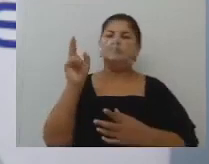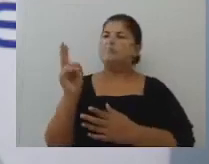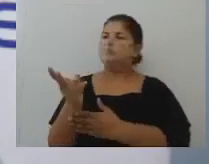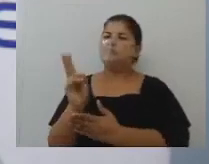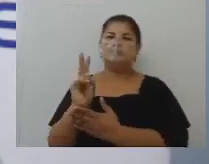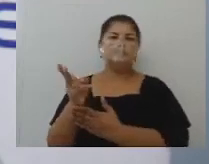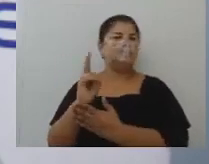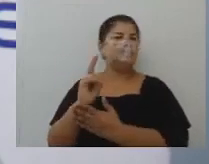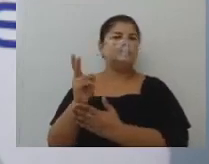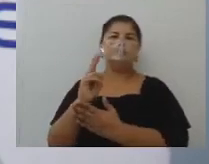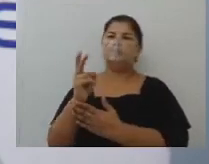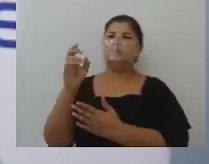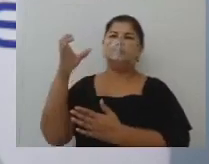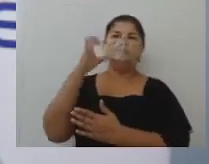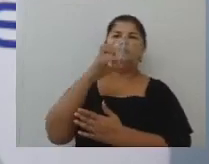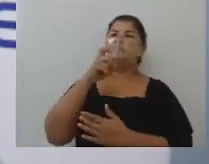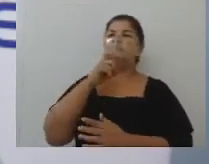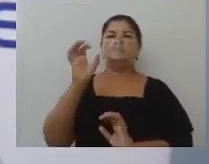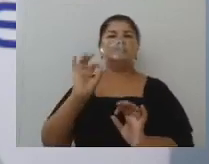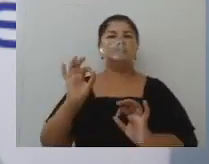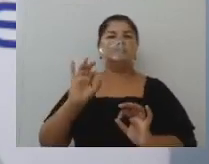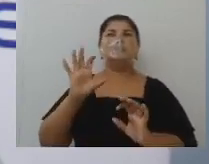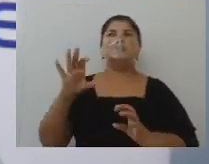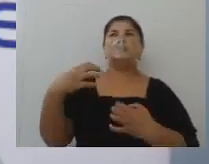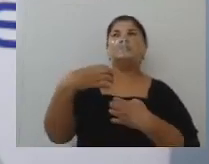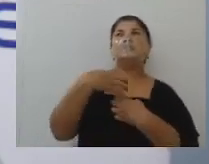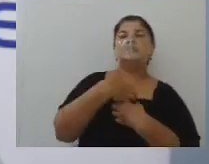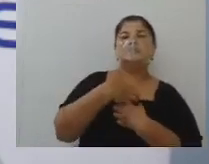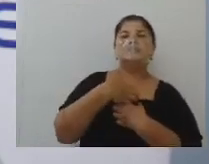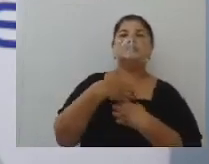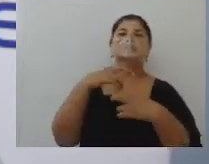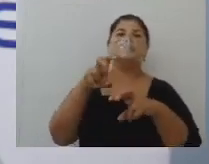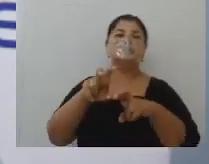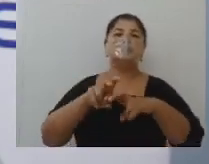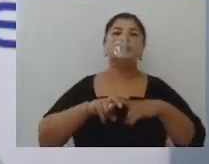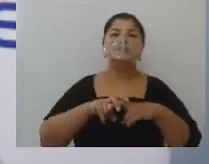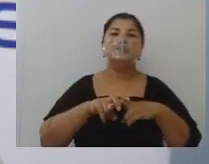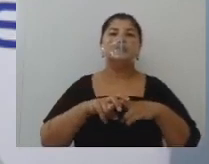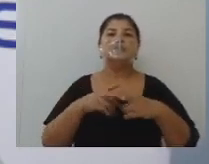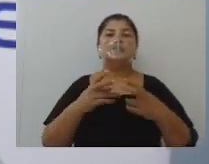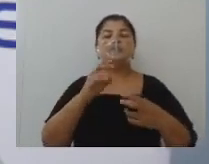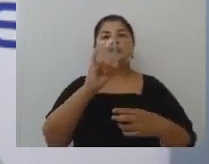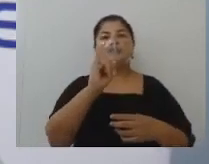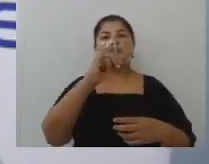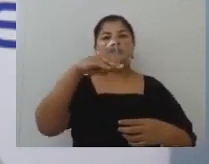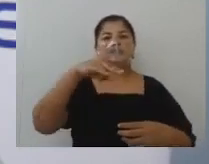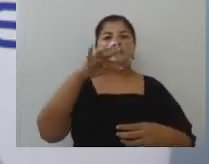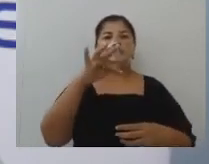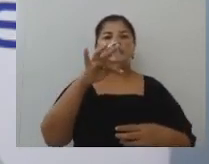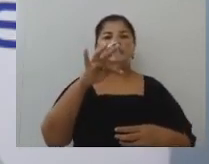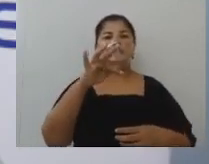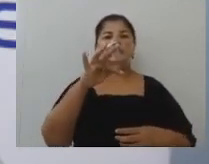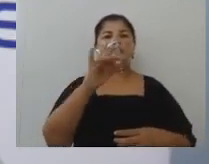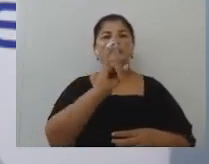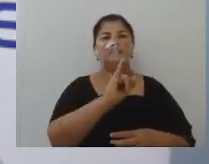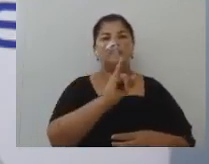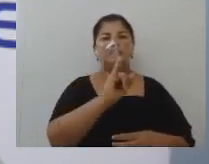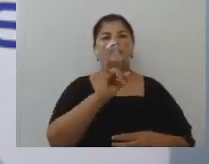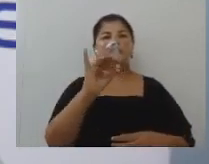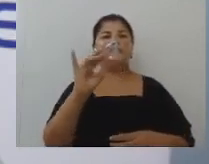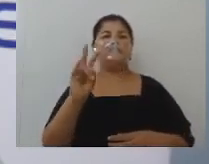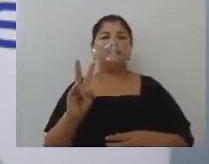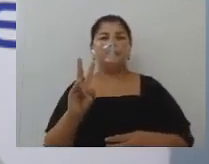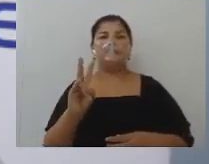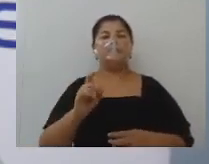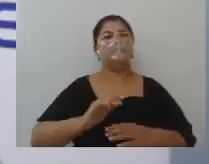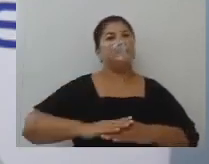você sente mais o calor do sol, é porque a quantidade de infravermelho que está batendo em você,